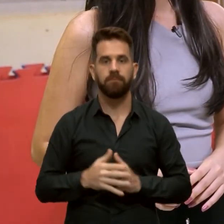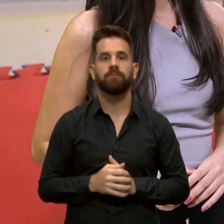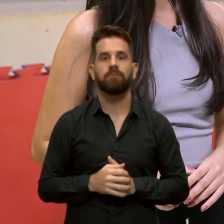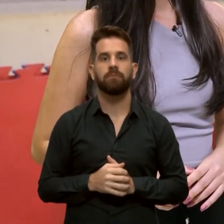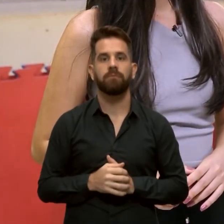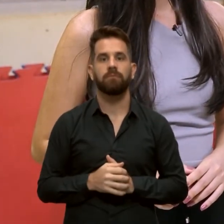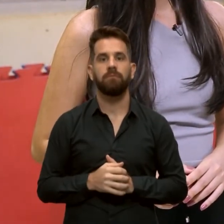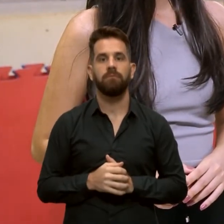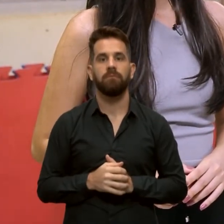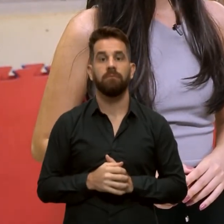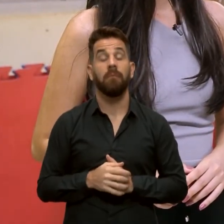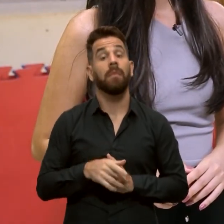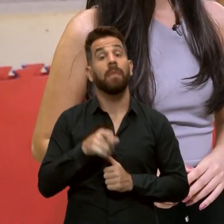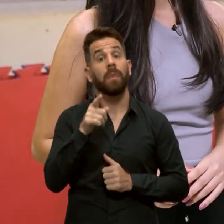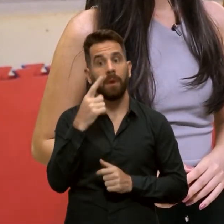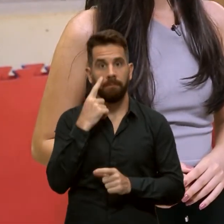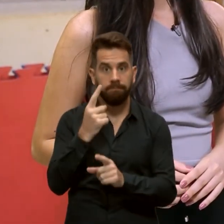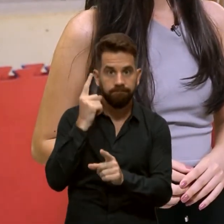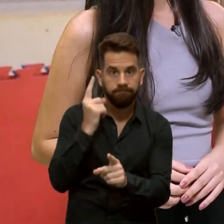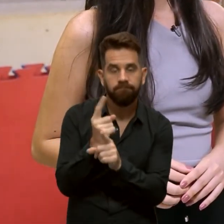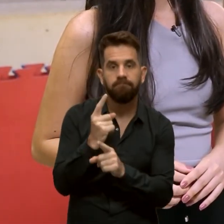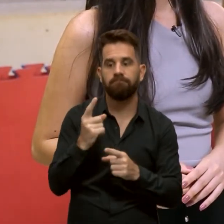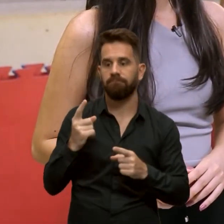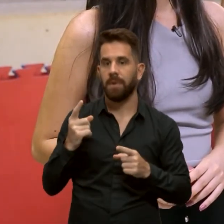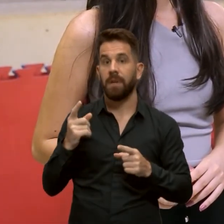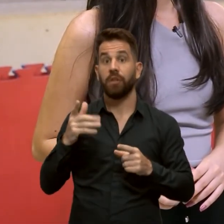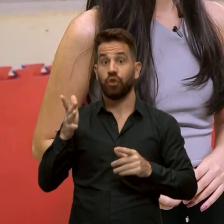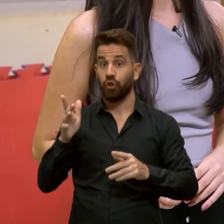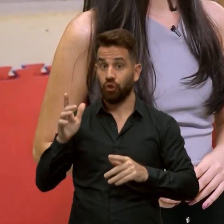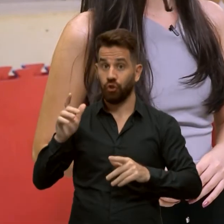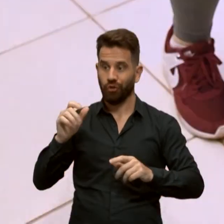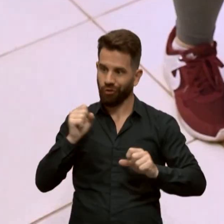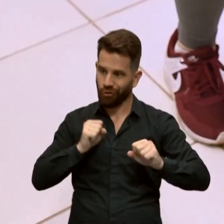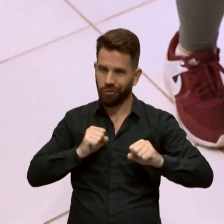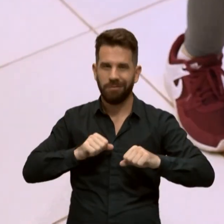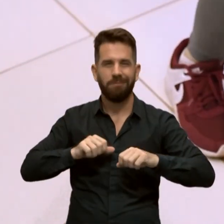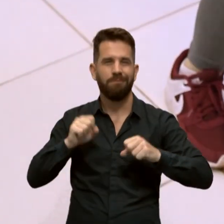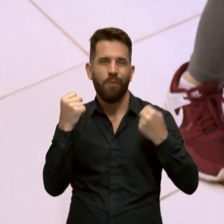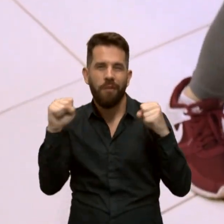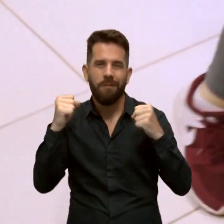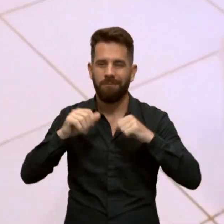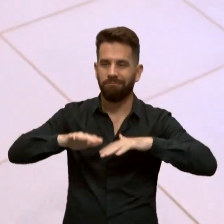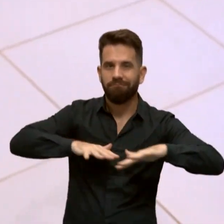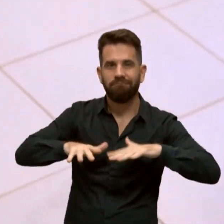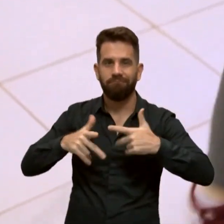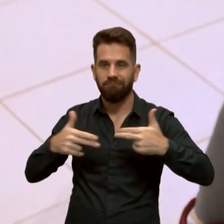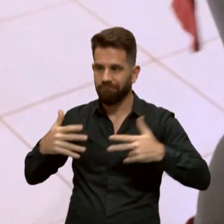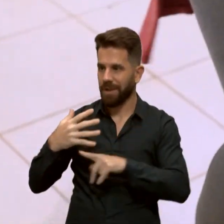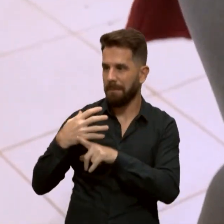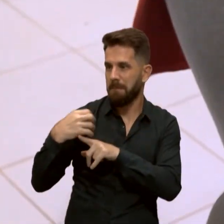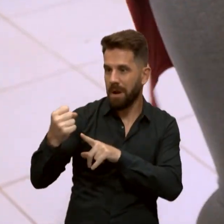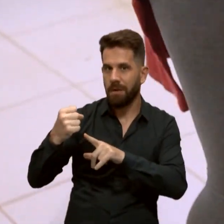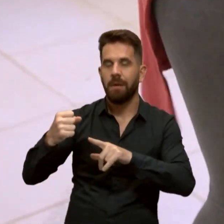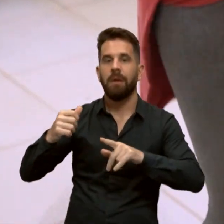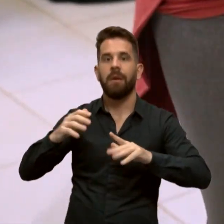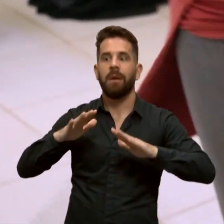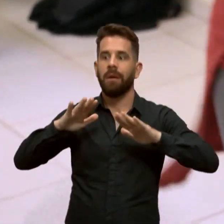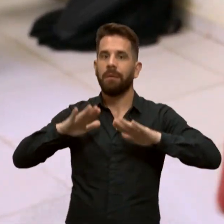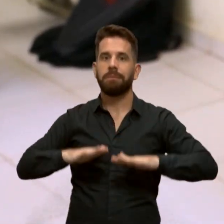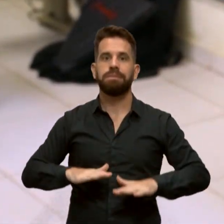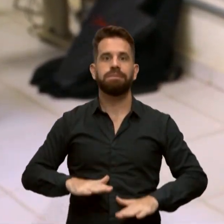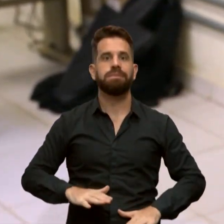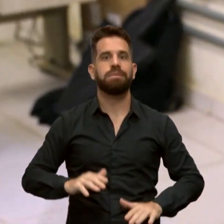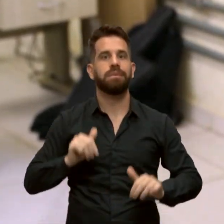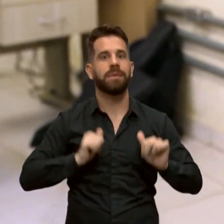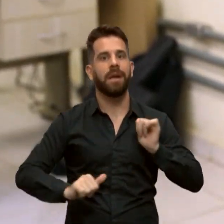efeito ansiolítico ele existe até após 1 hora passada, tanto o exergame quanto a atividade em esteira, que nós também